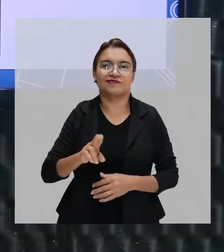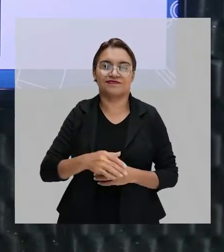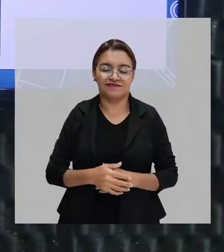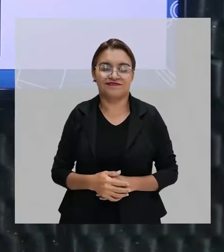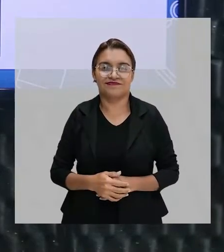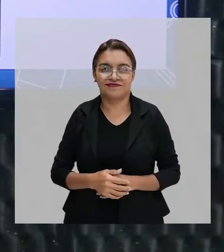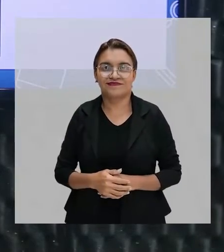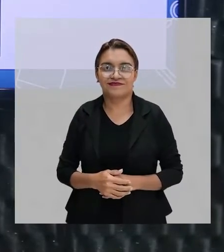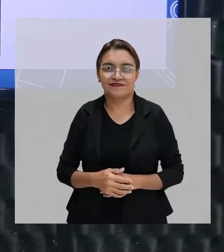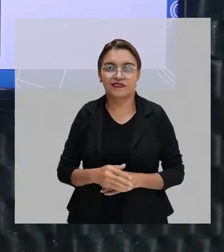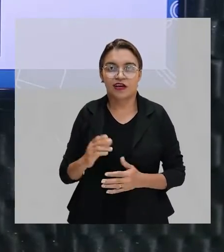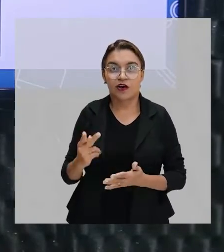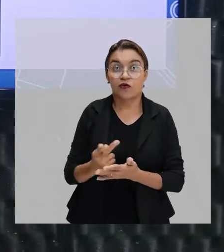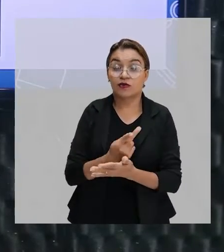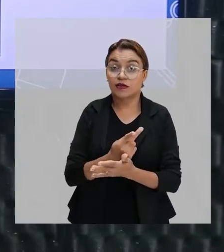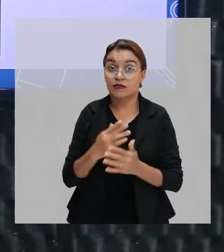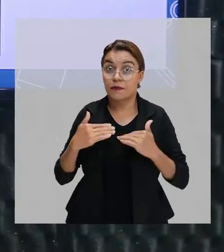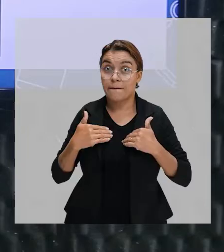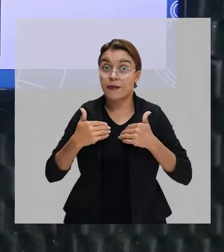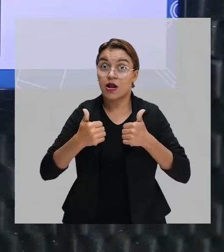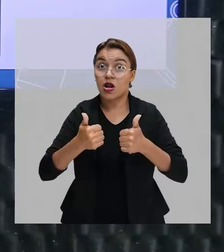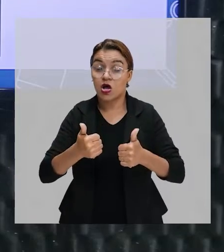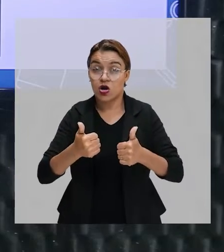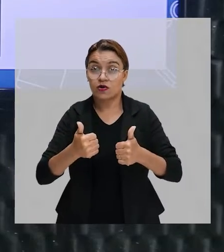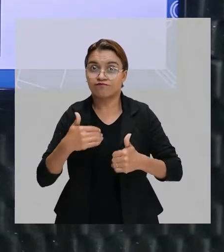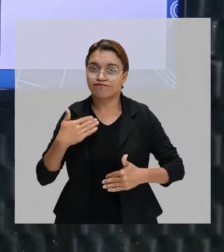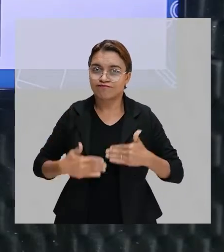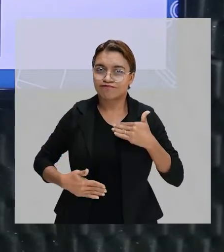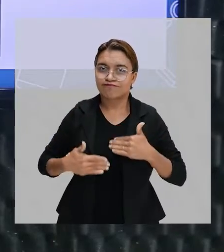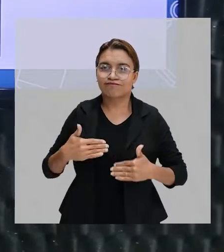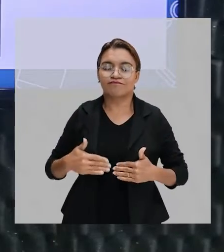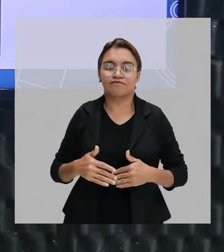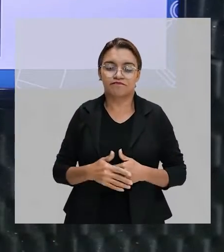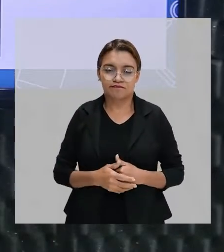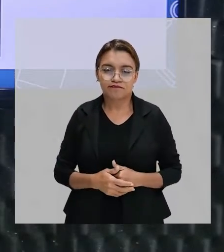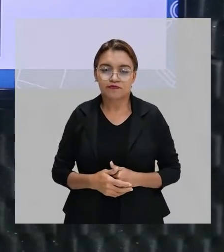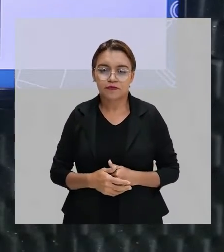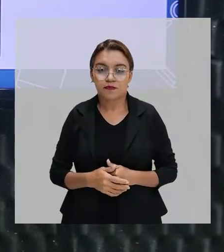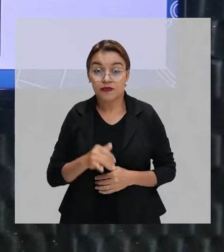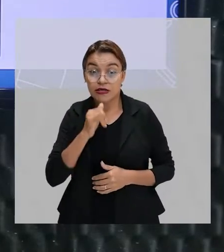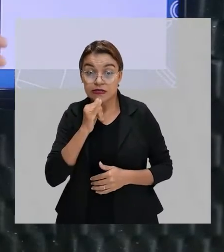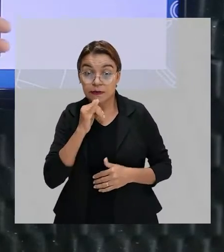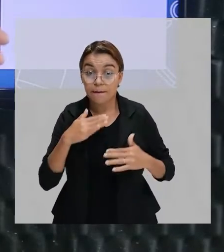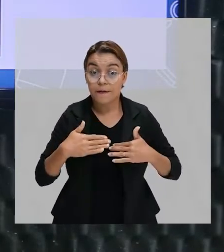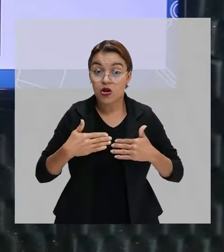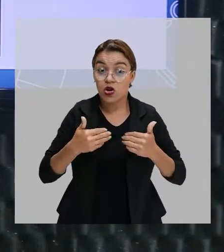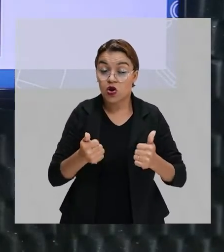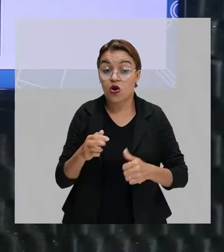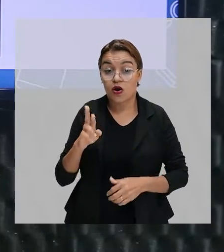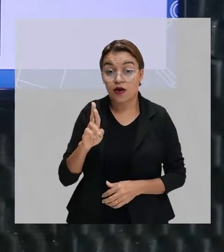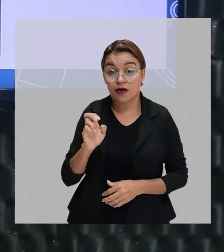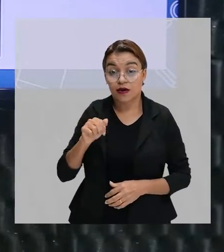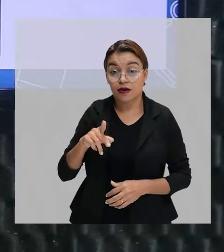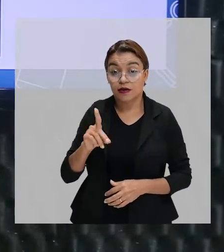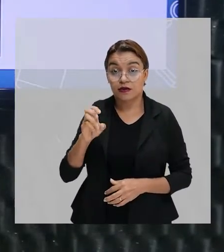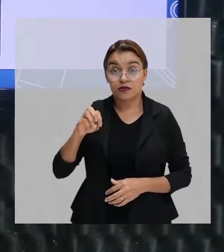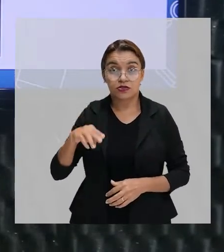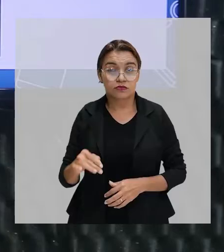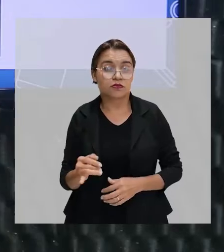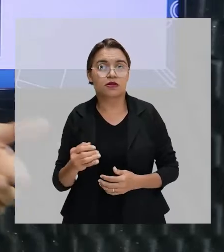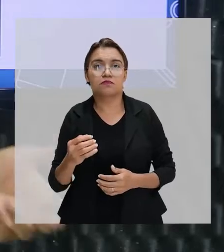aconteça a melhoria a desse rendimento não acontece a melhoria desse rendimento de forma